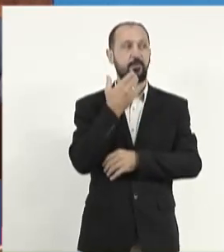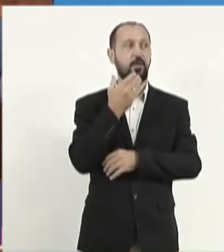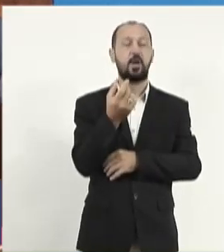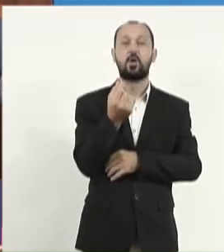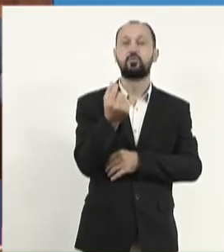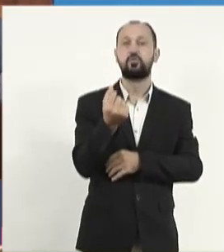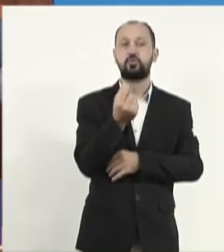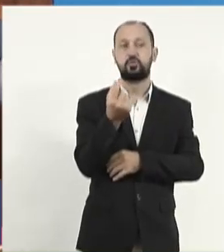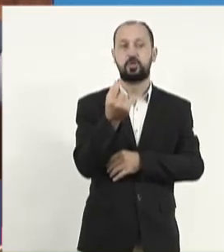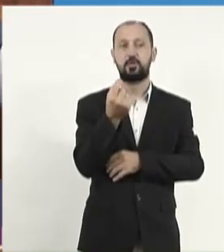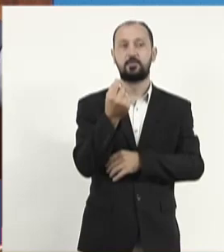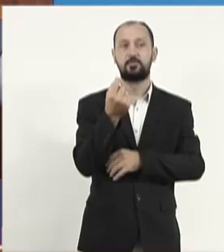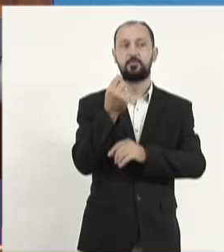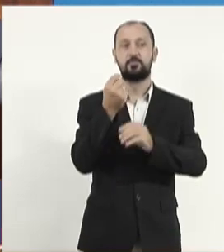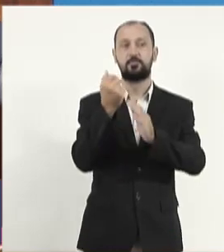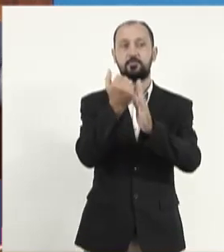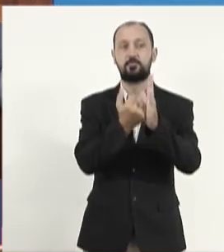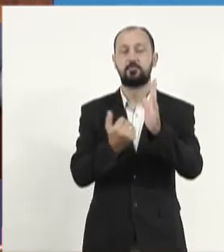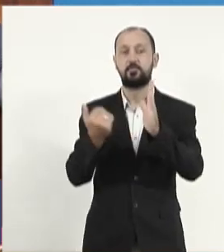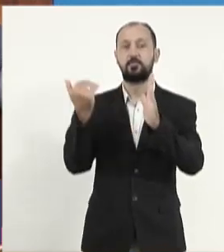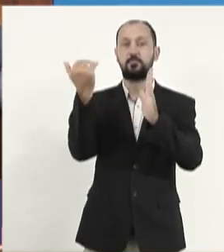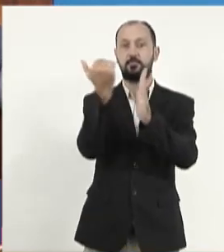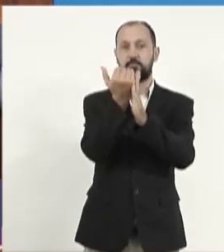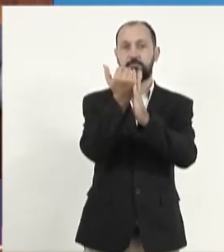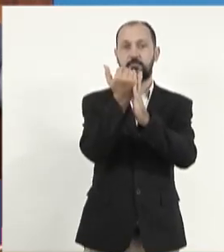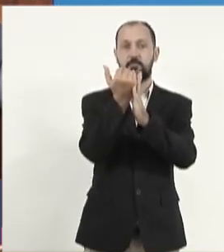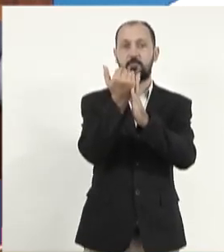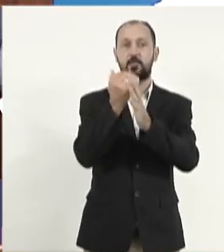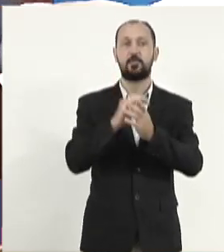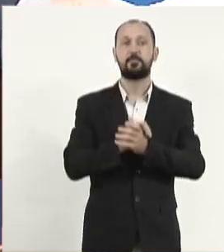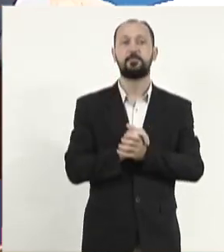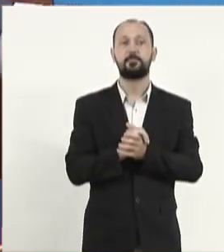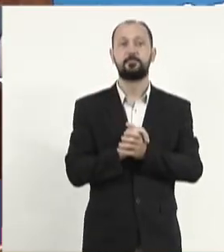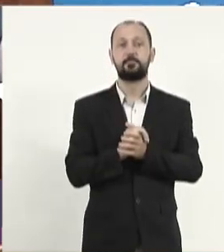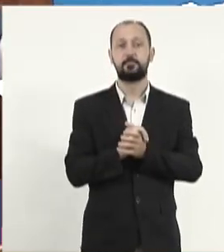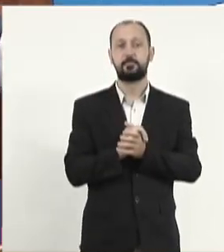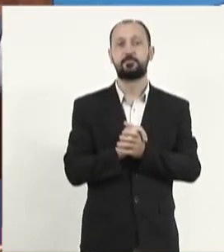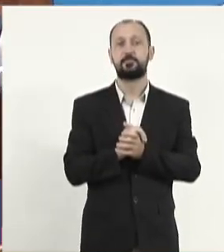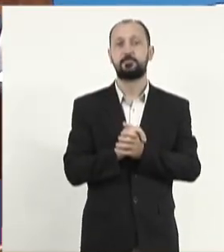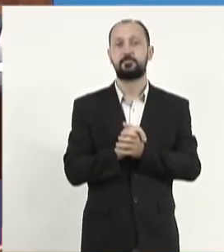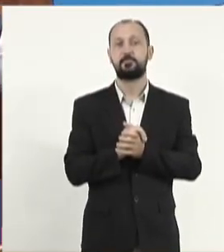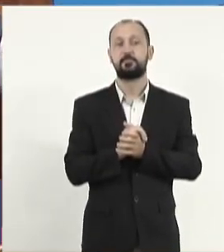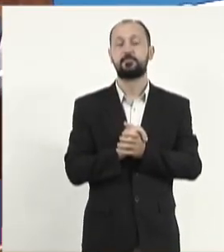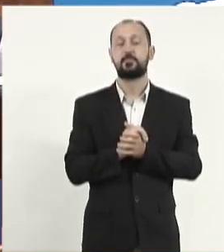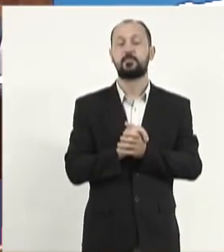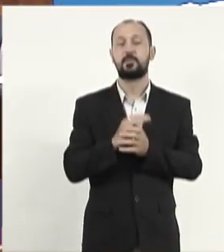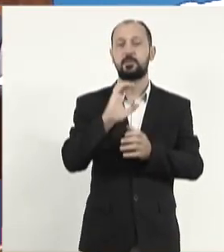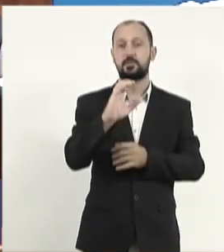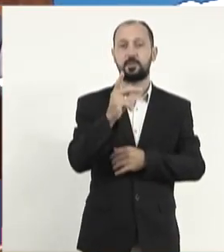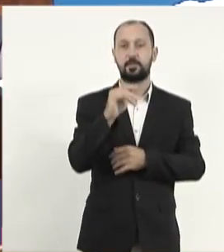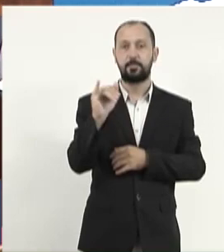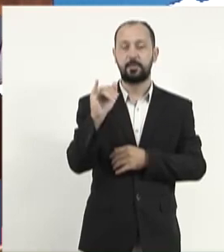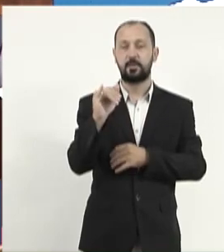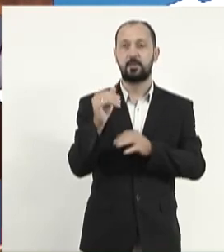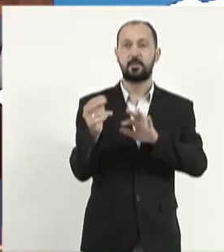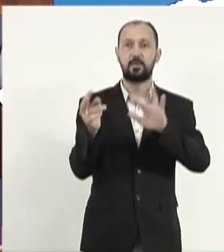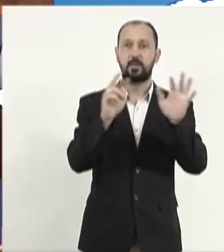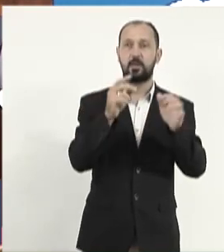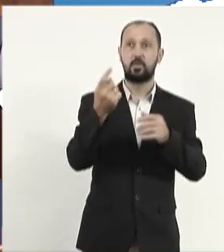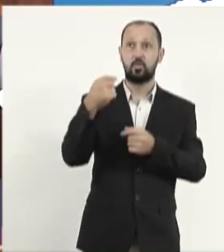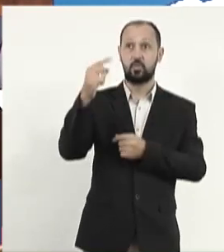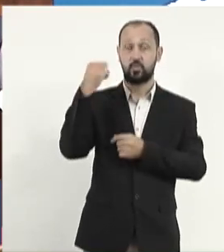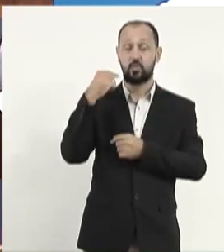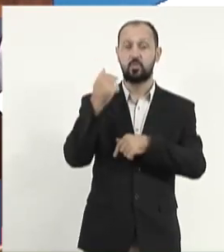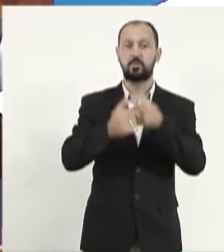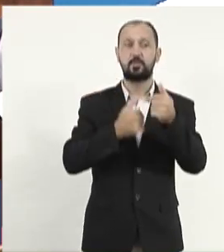valores a maior do que deveria cobrar. Na última CPI que nós tivemos aqui na legislatura passada,